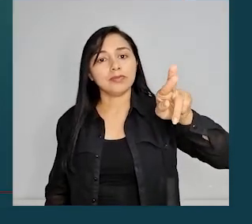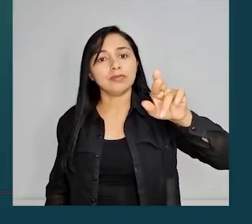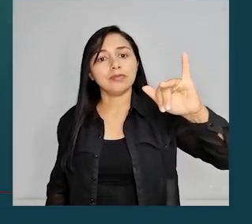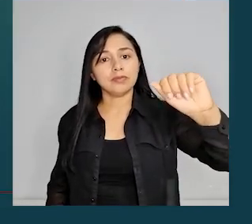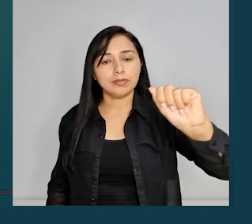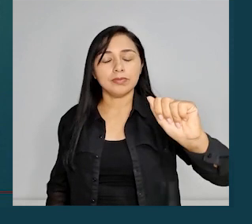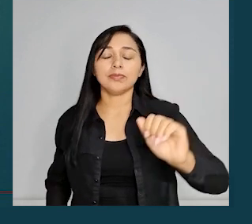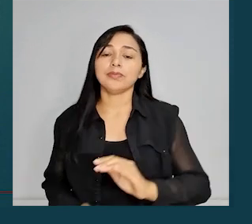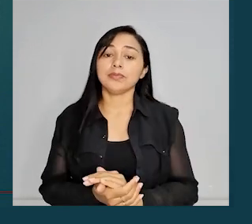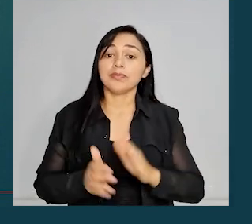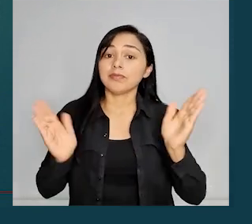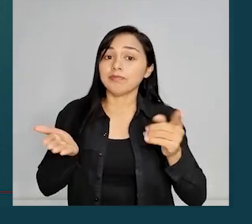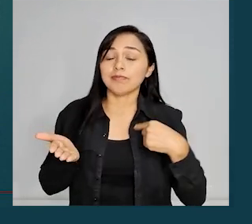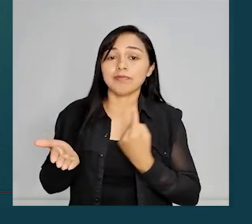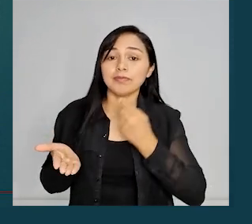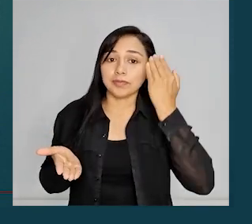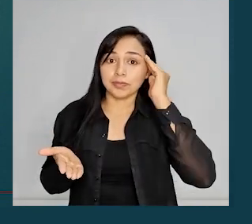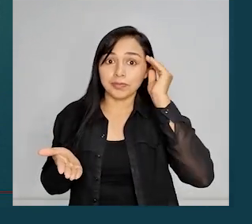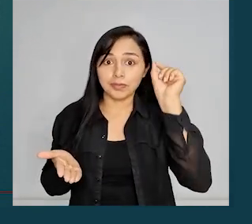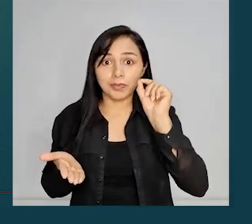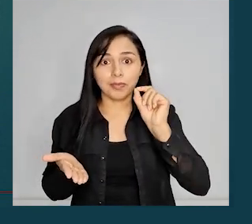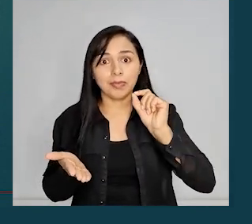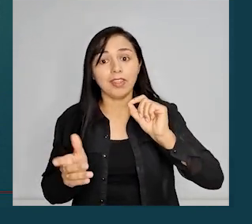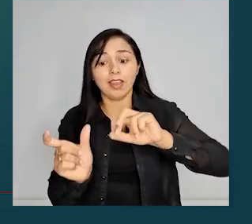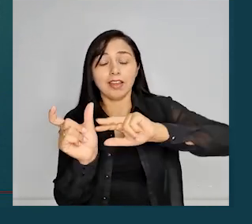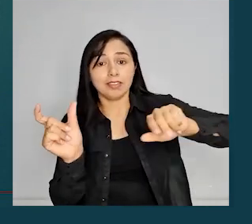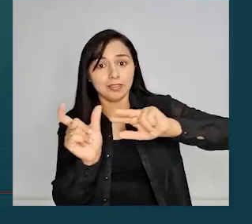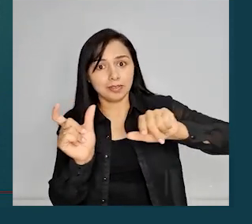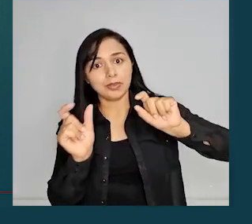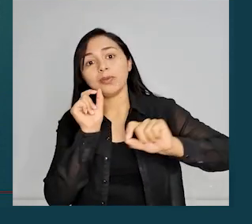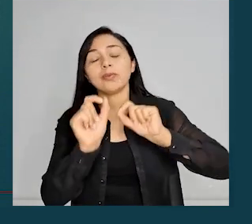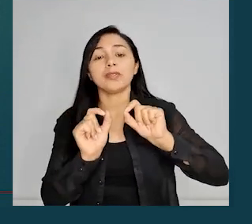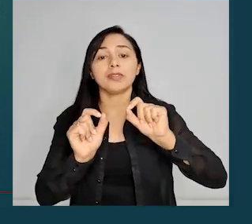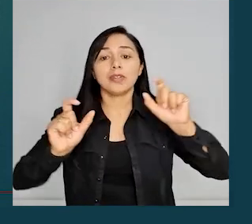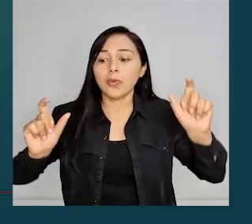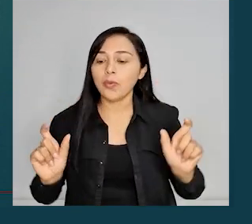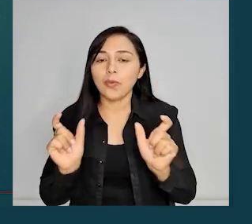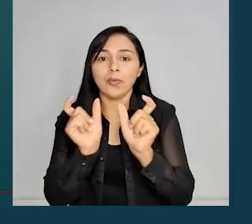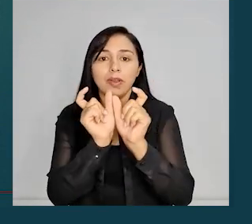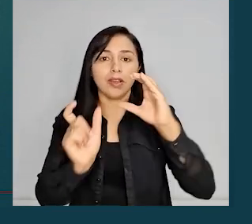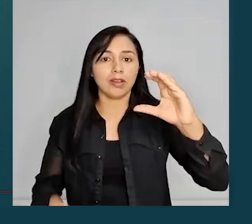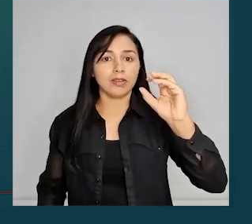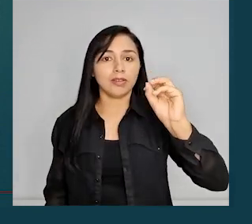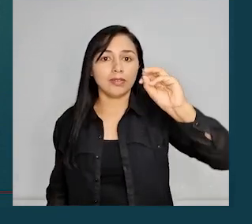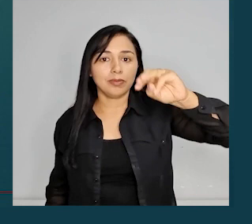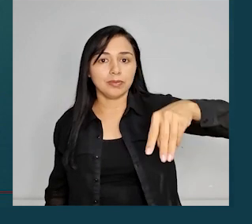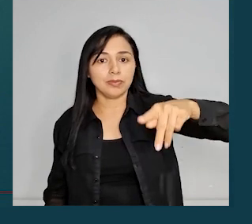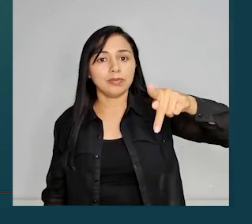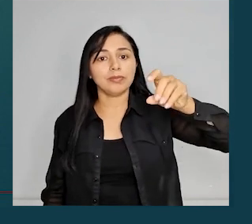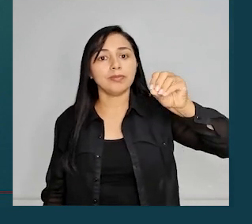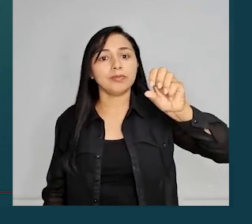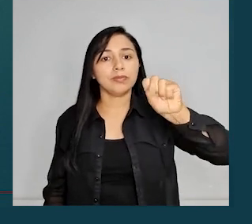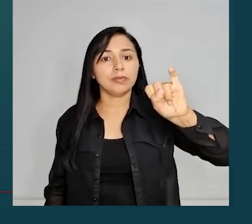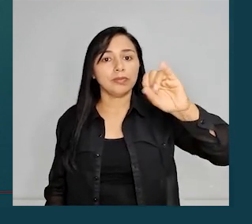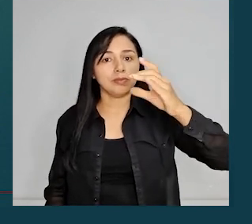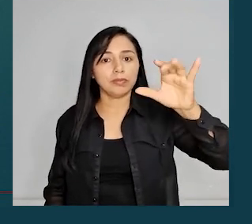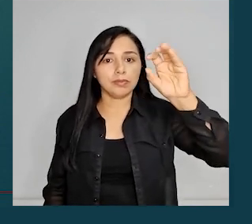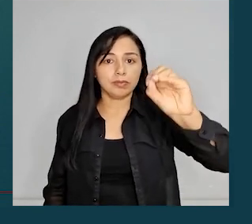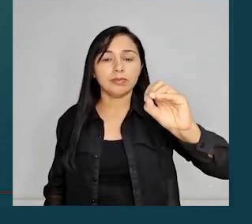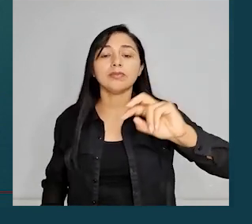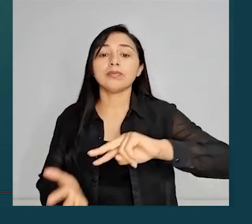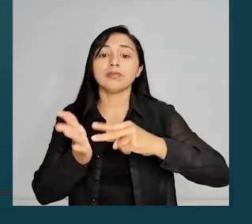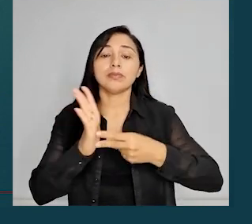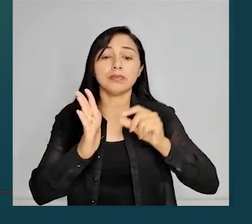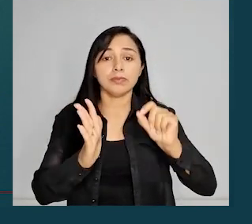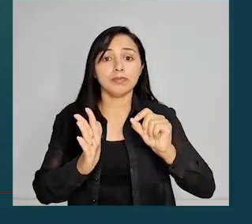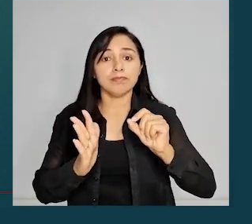estudar o processo de formação de palavras chamado composição, que é um processo de formação de palavras através do qual